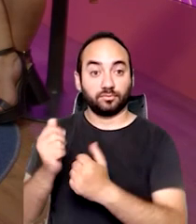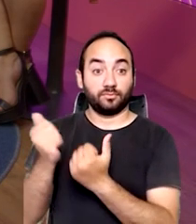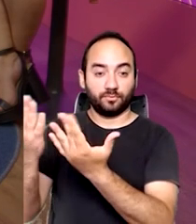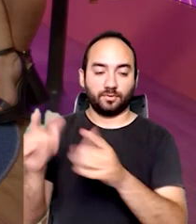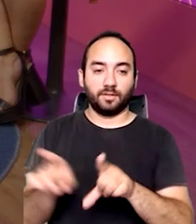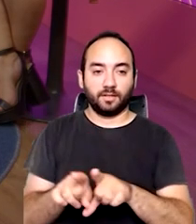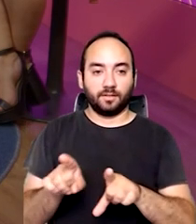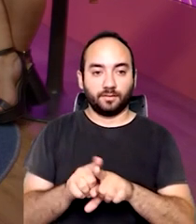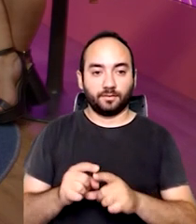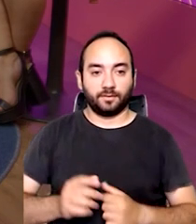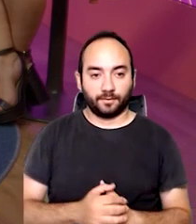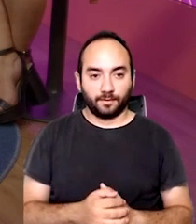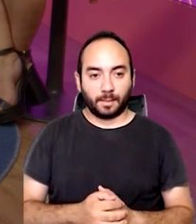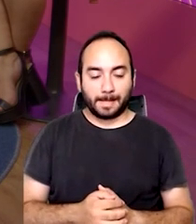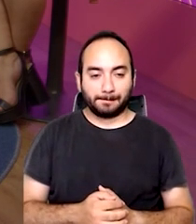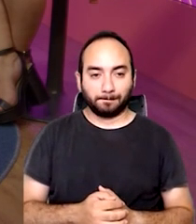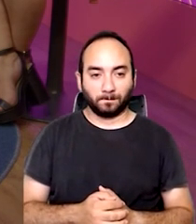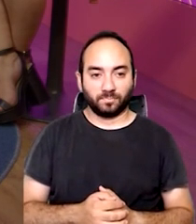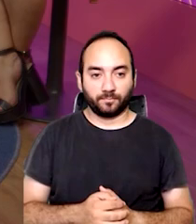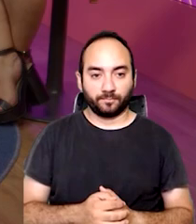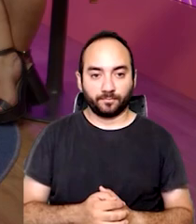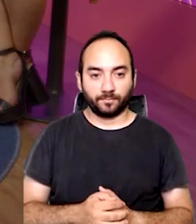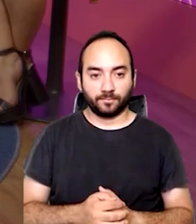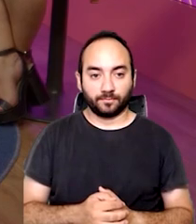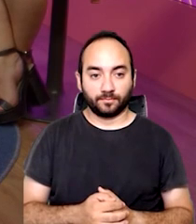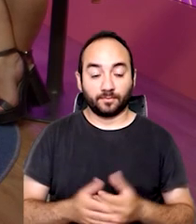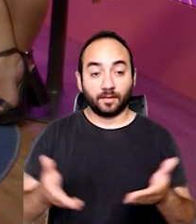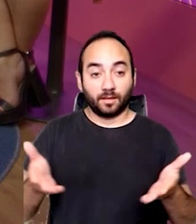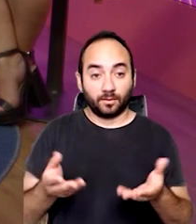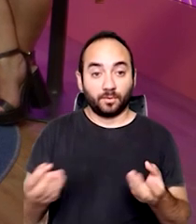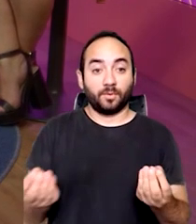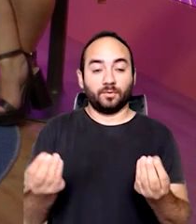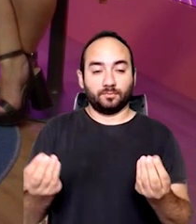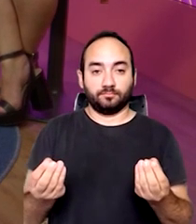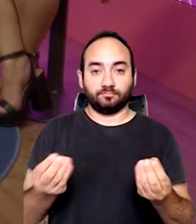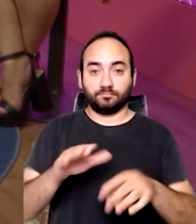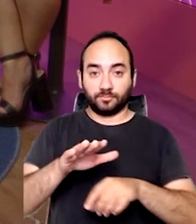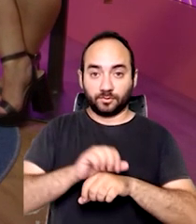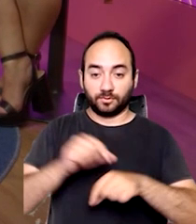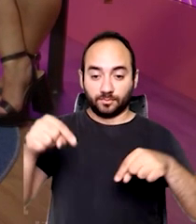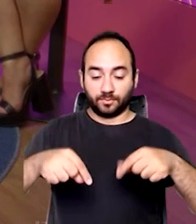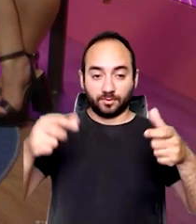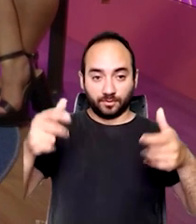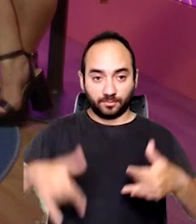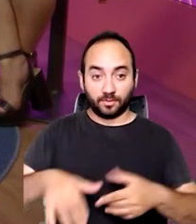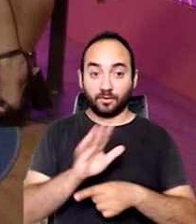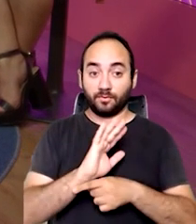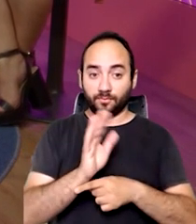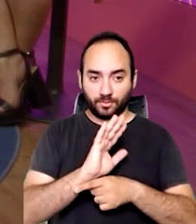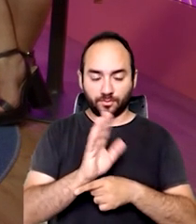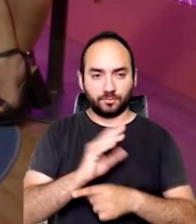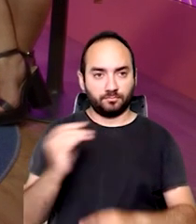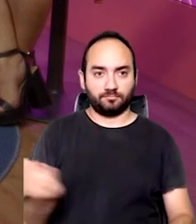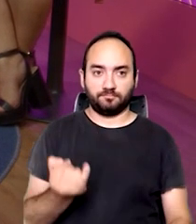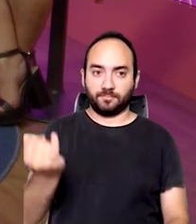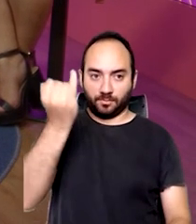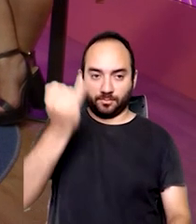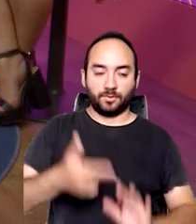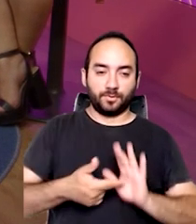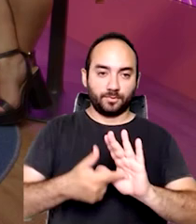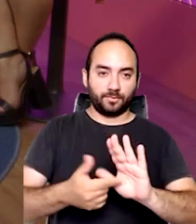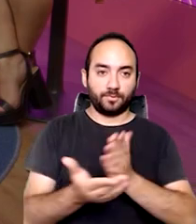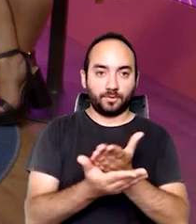negócios internacionais E aí agora queria chamar vocês aqui para um vídeo bastante